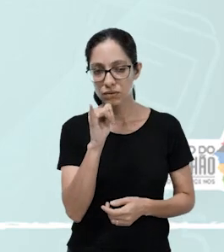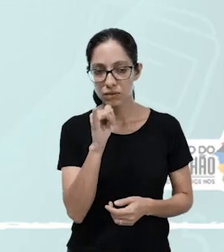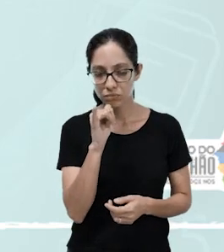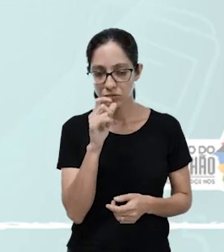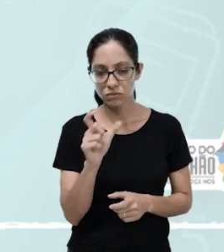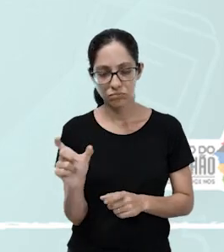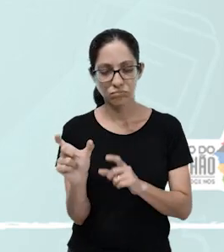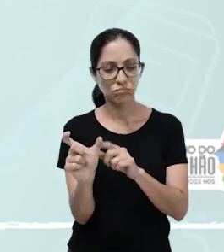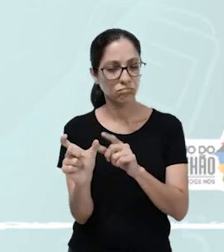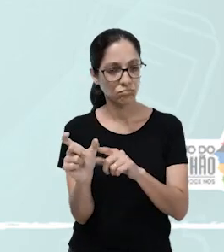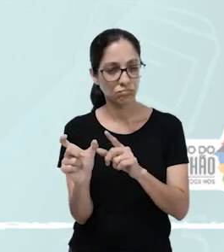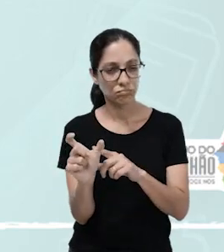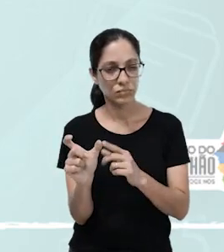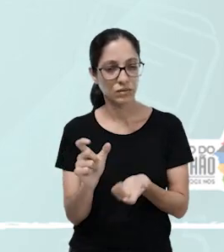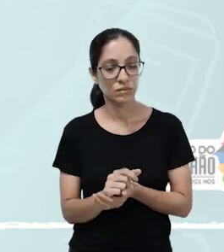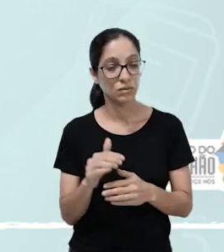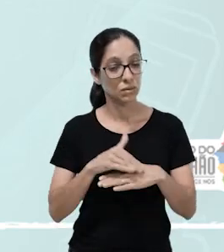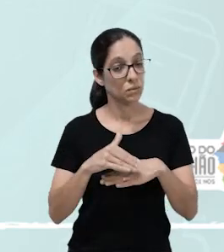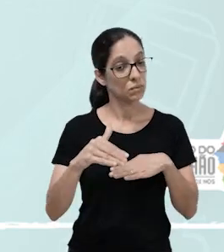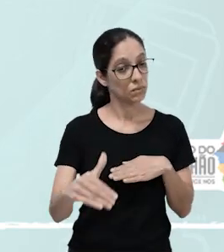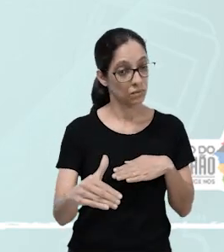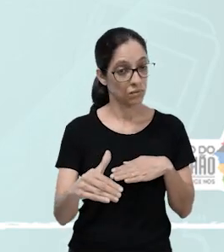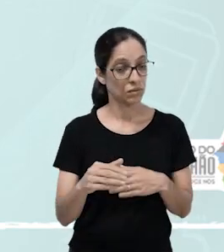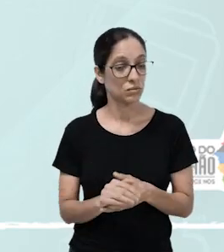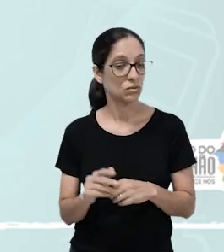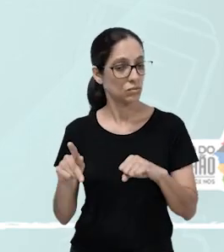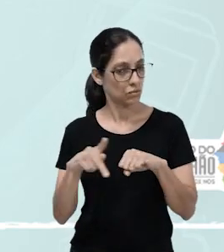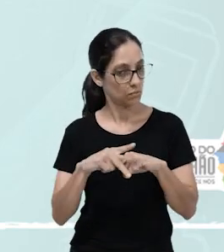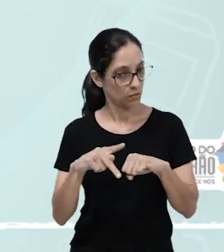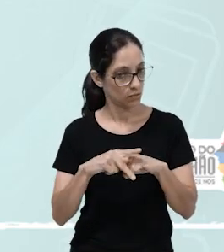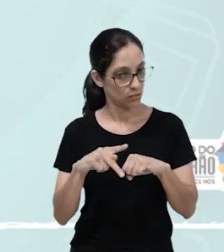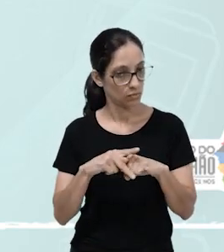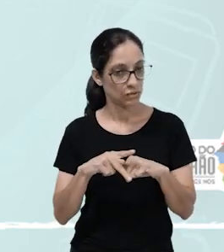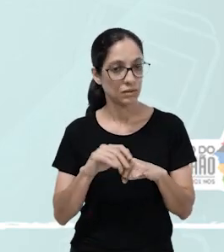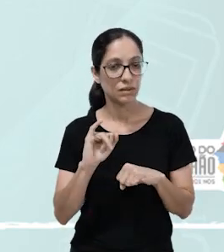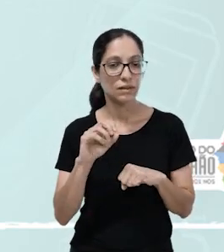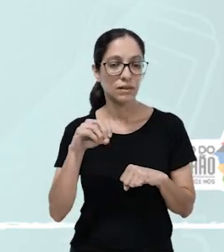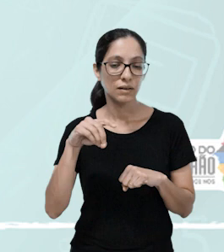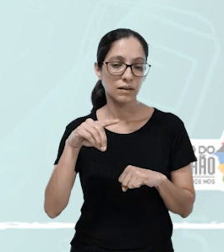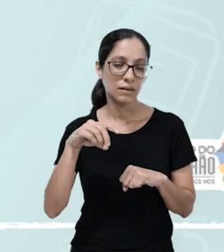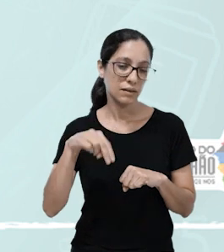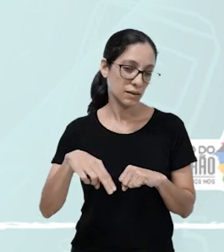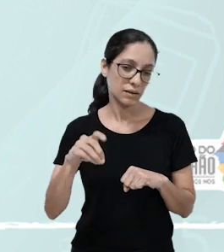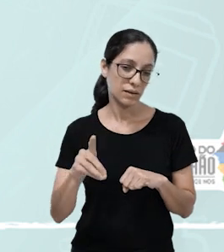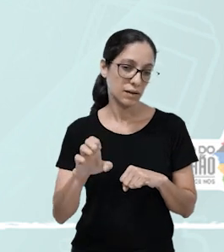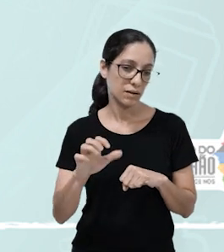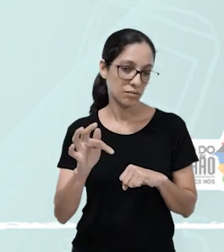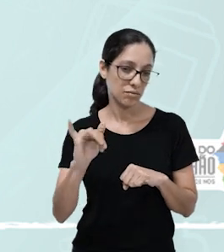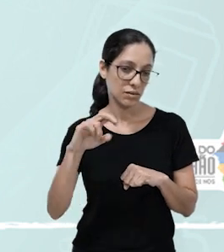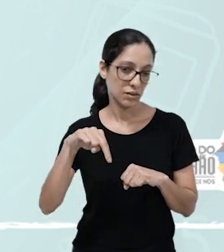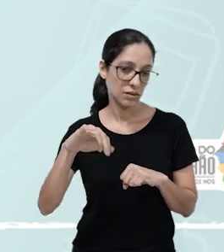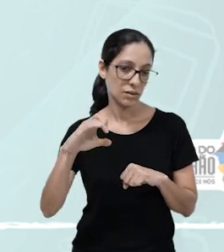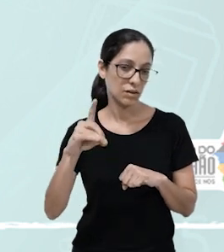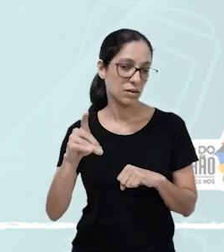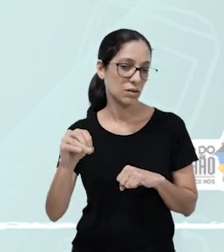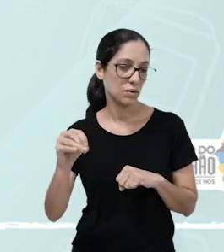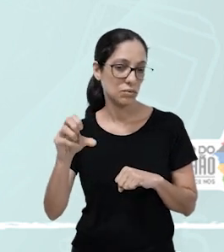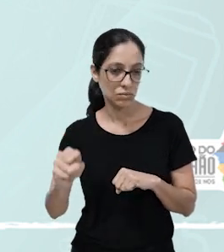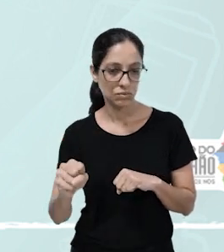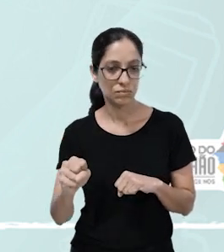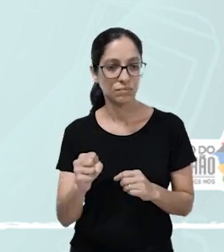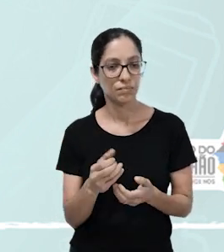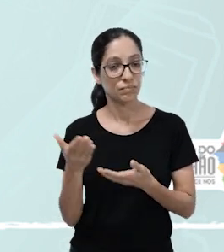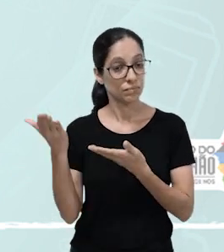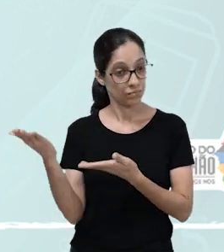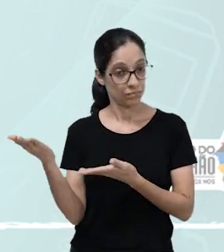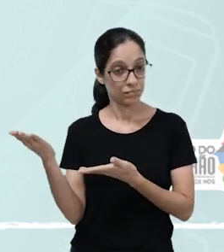outros sufixos. Continuamos com os nossos pronomes indefinidos. Algum, alguma, qualquer, nenhum